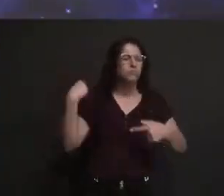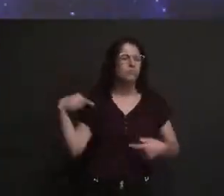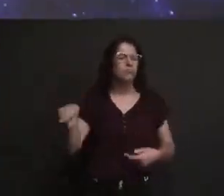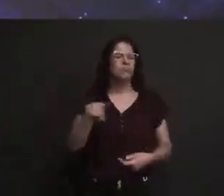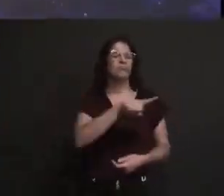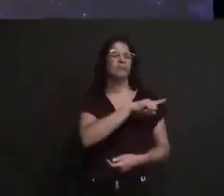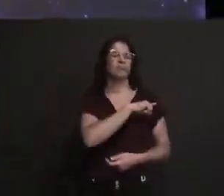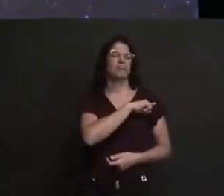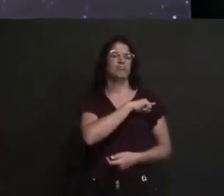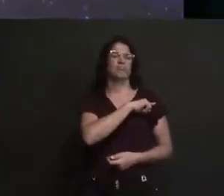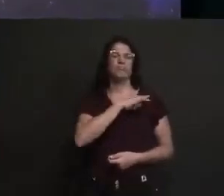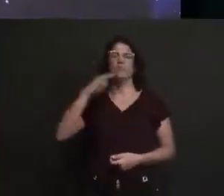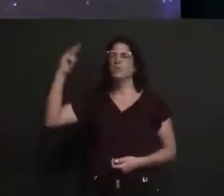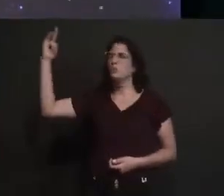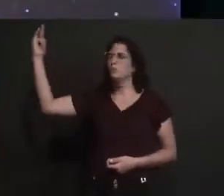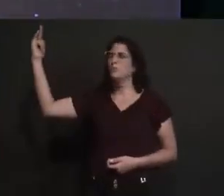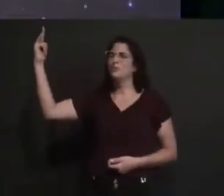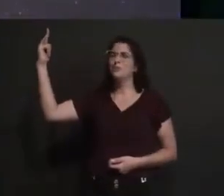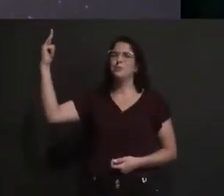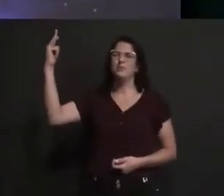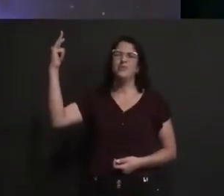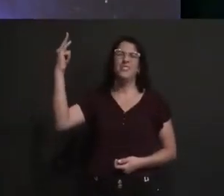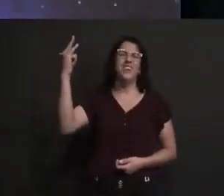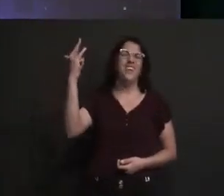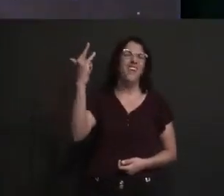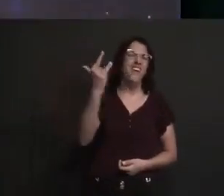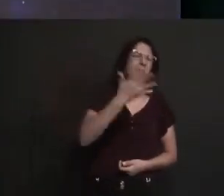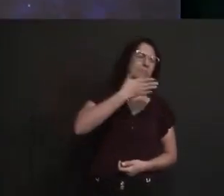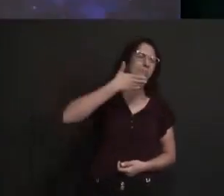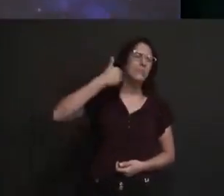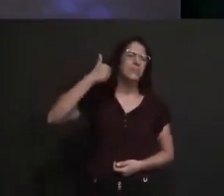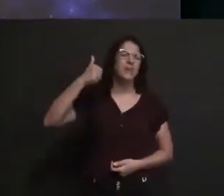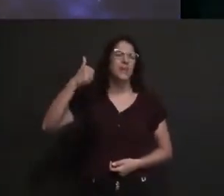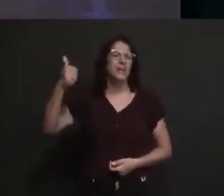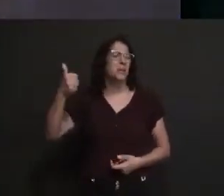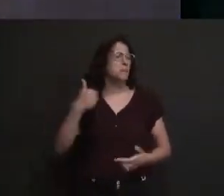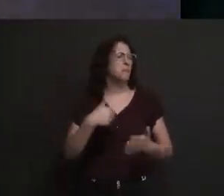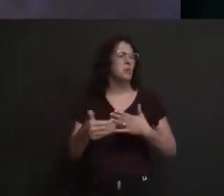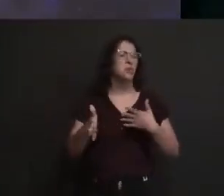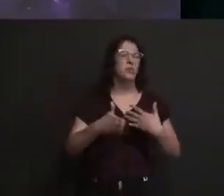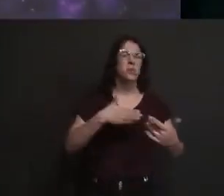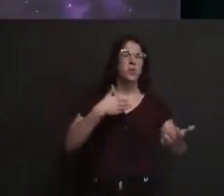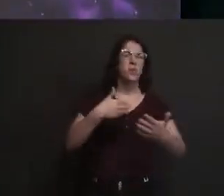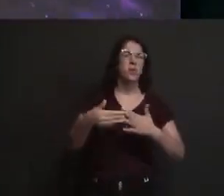O teu amor vale muito mais do que qualquer descrédito.